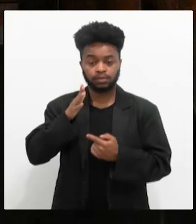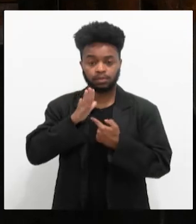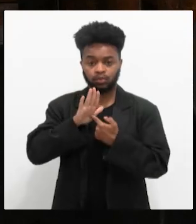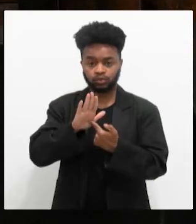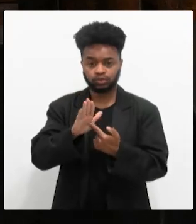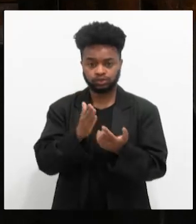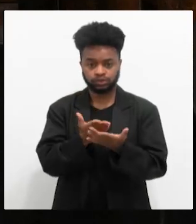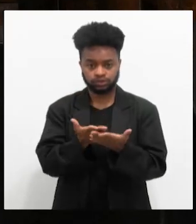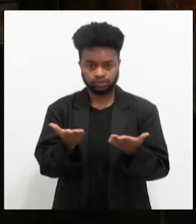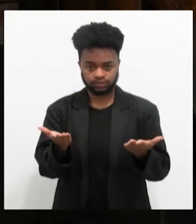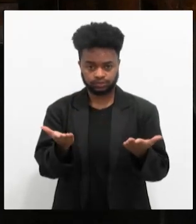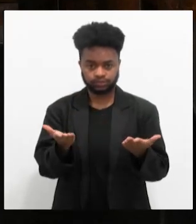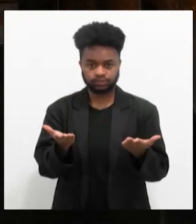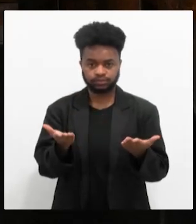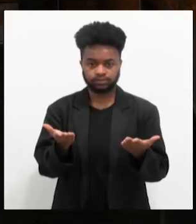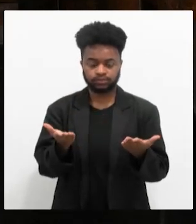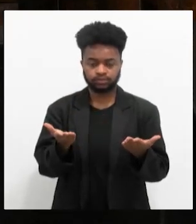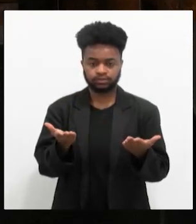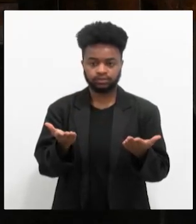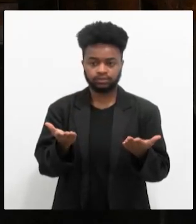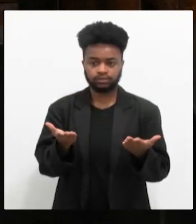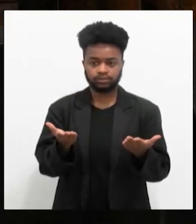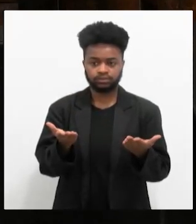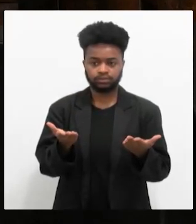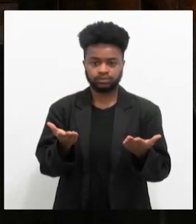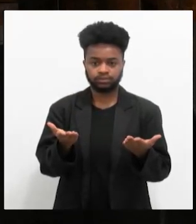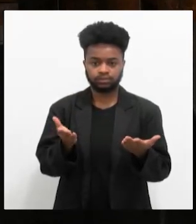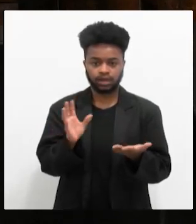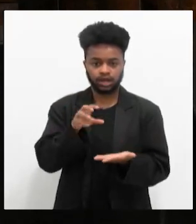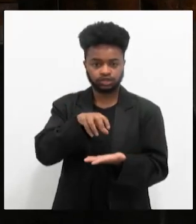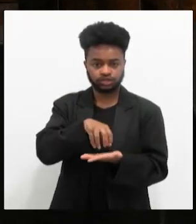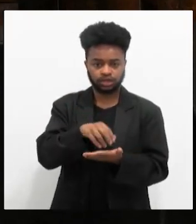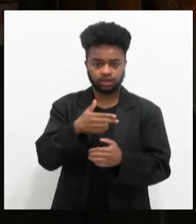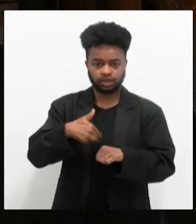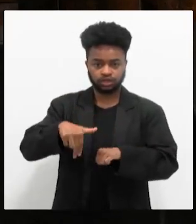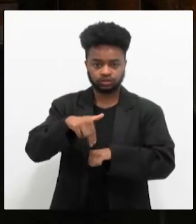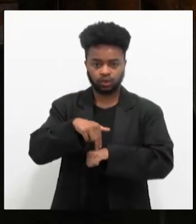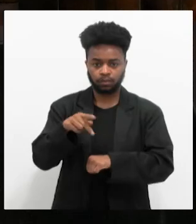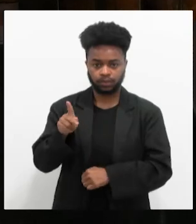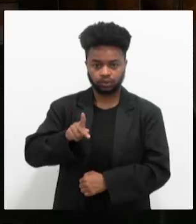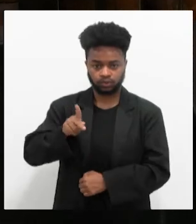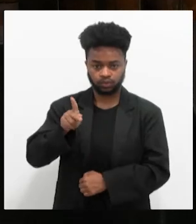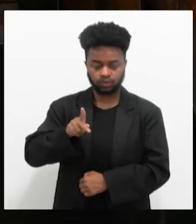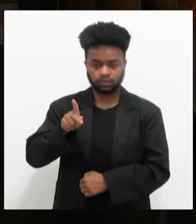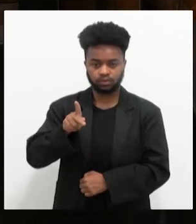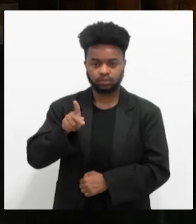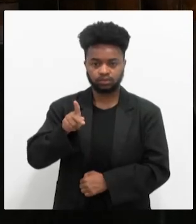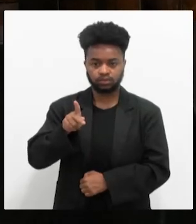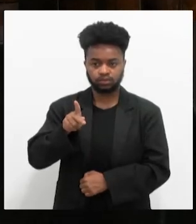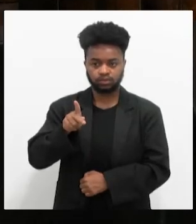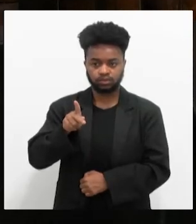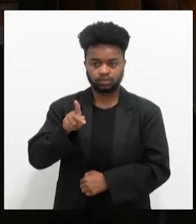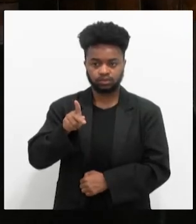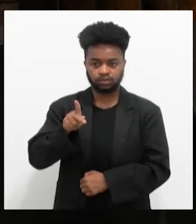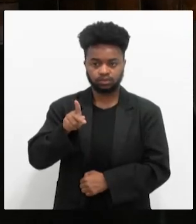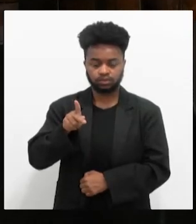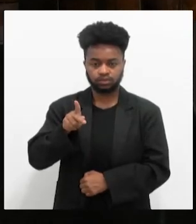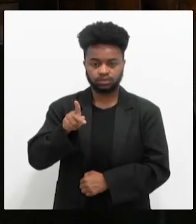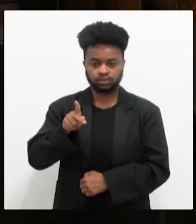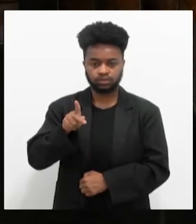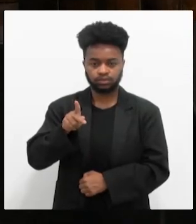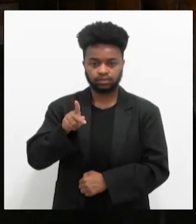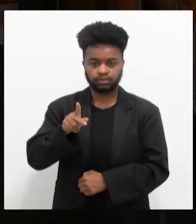mostrando que a Agência Nacional de Petróleo vem nos